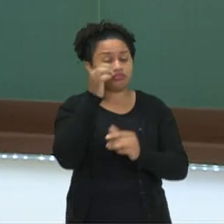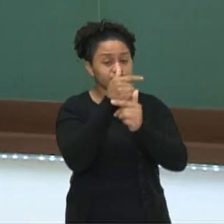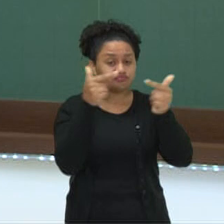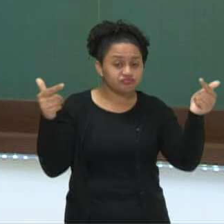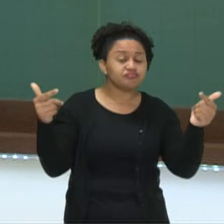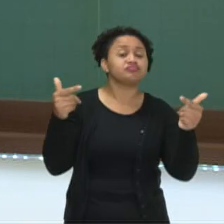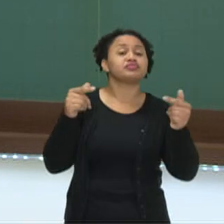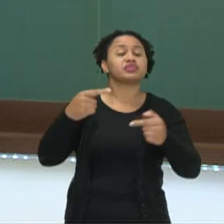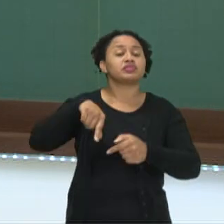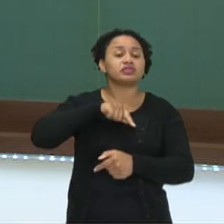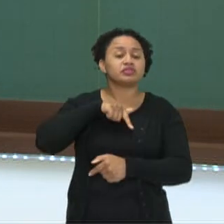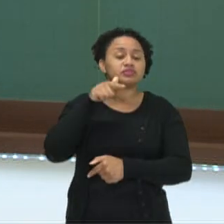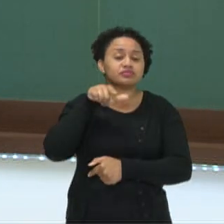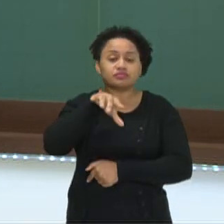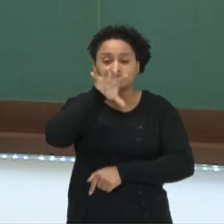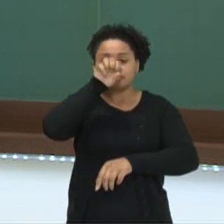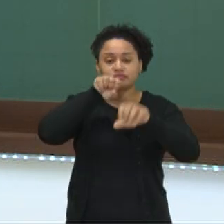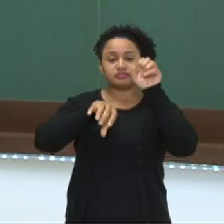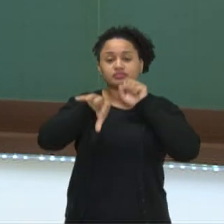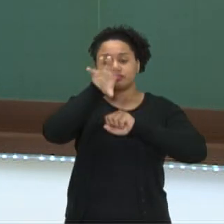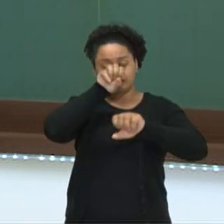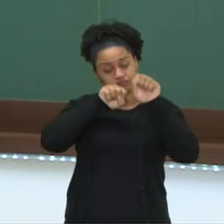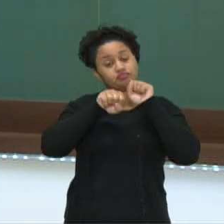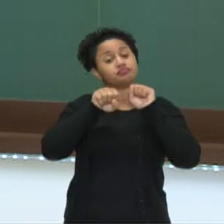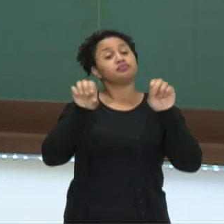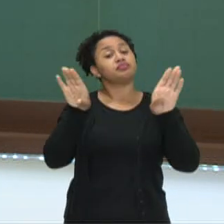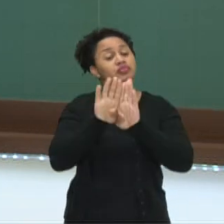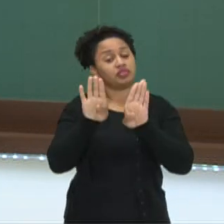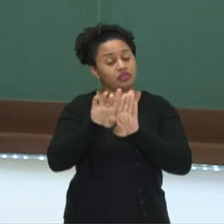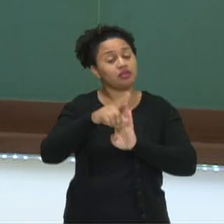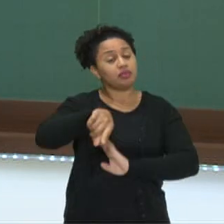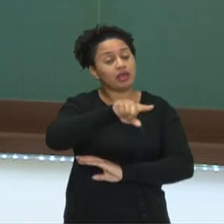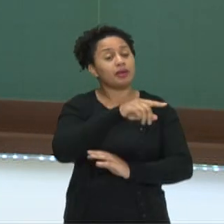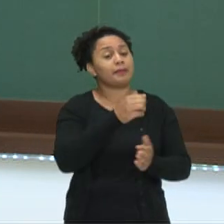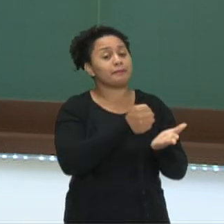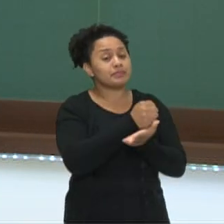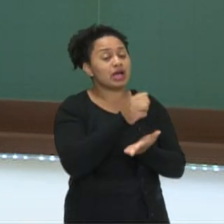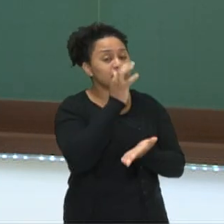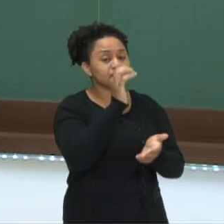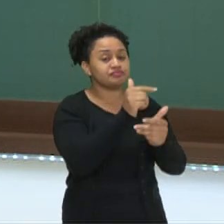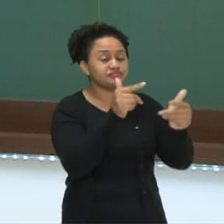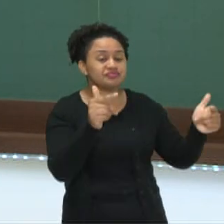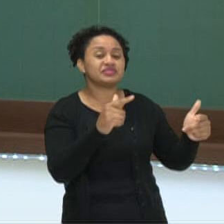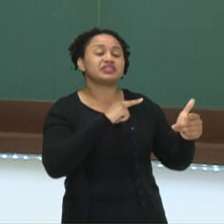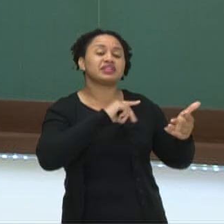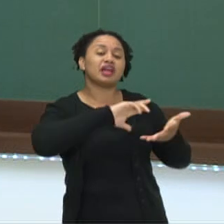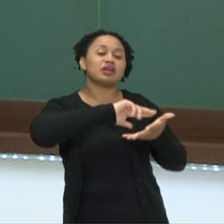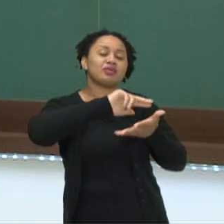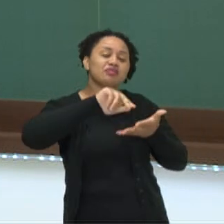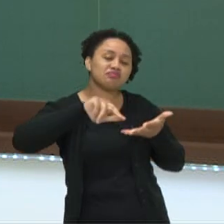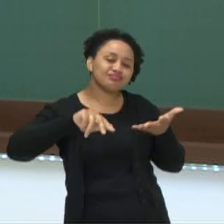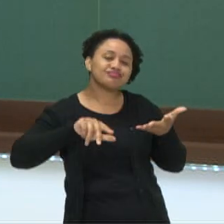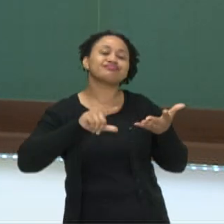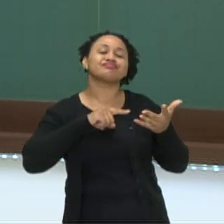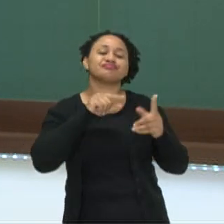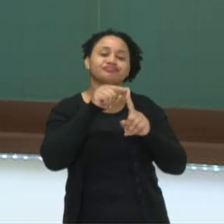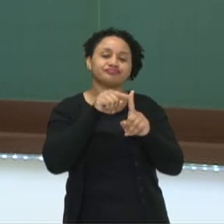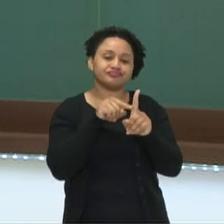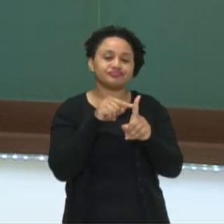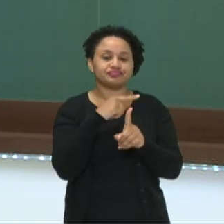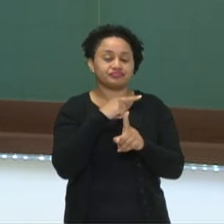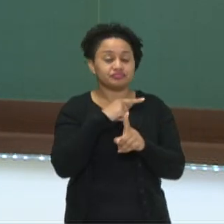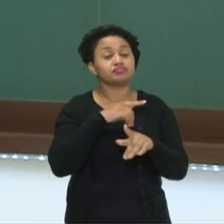nós respiramos e também é a partir delas que há uma grande diversidade de espécies. Ali